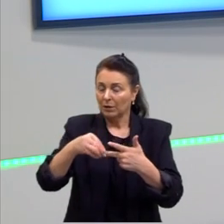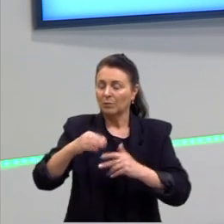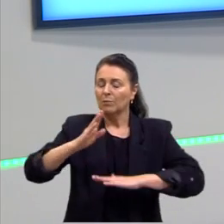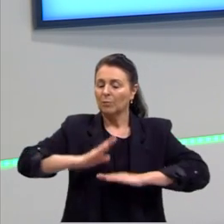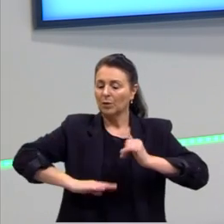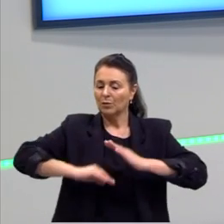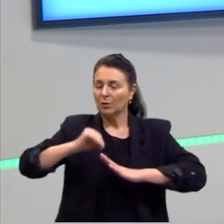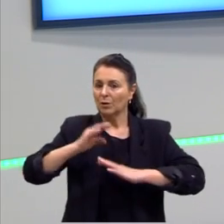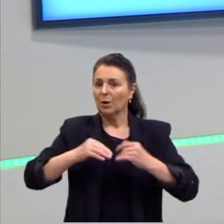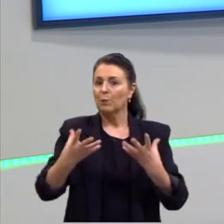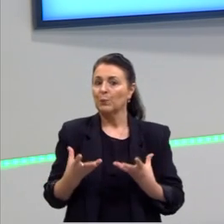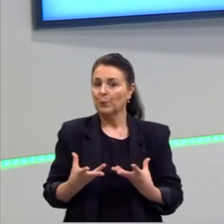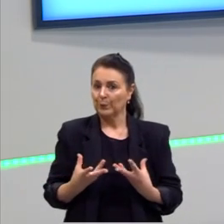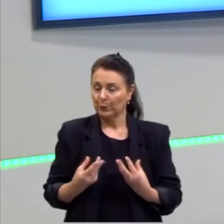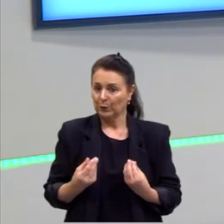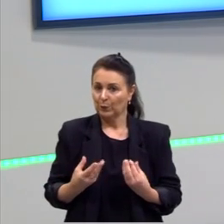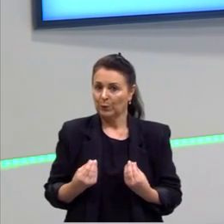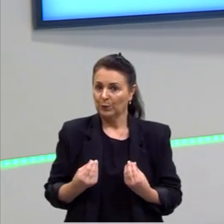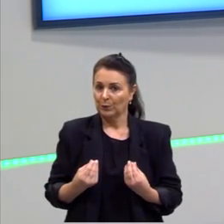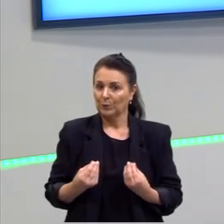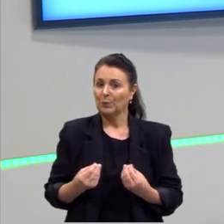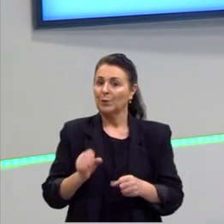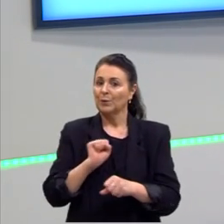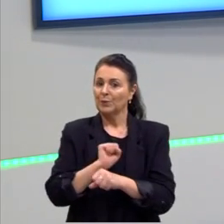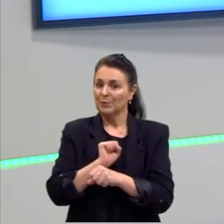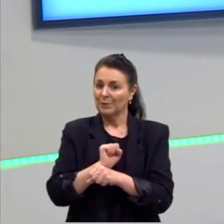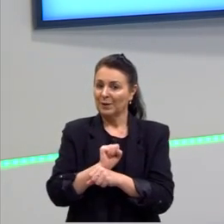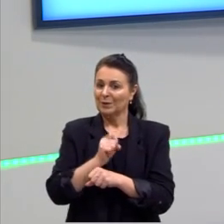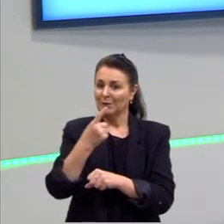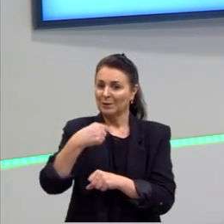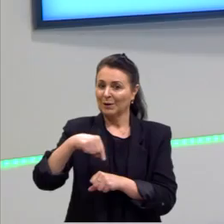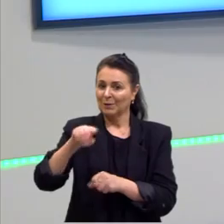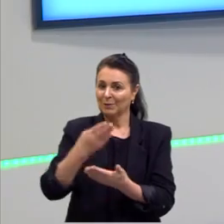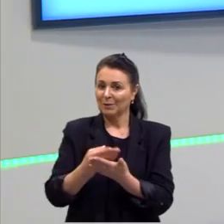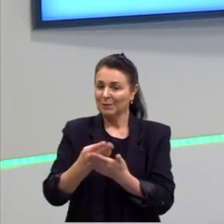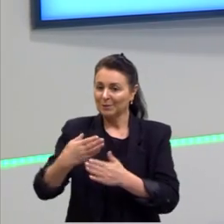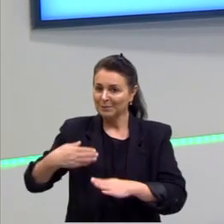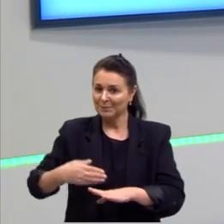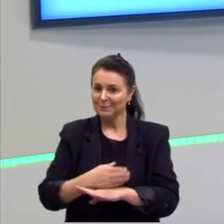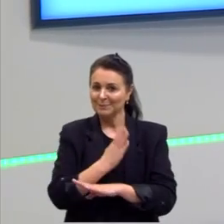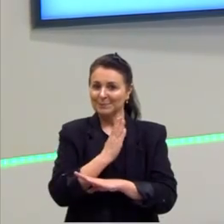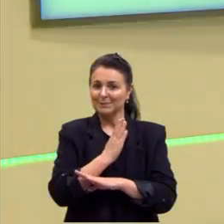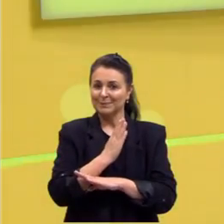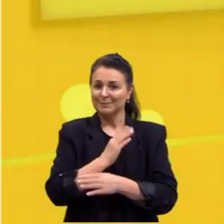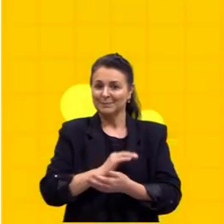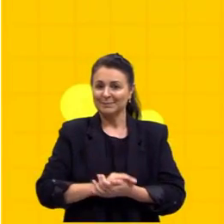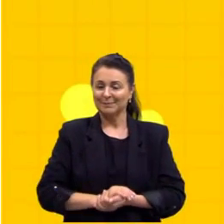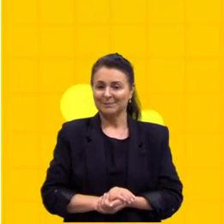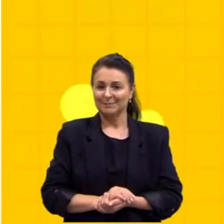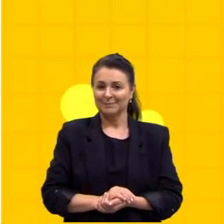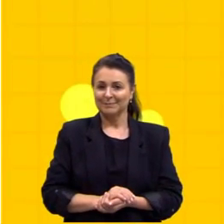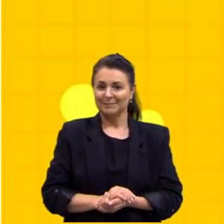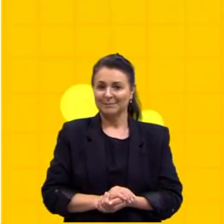praticar bastante conto com vocês então até a próxima partiu passar a